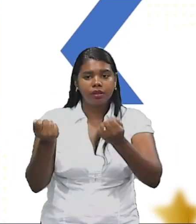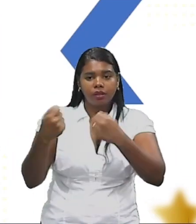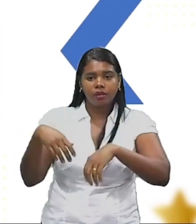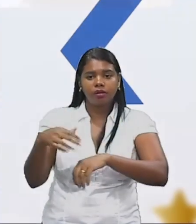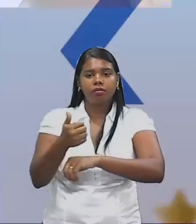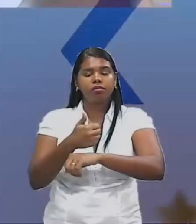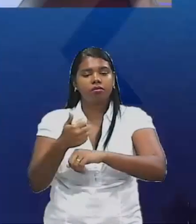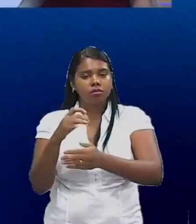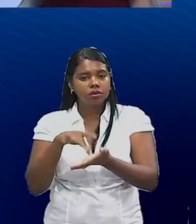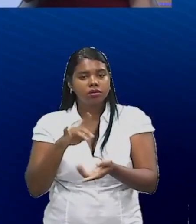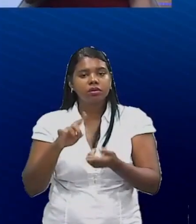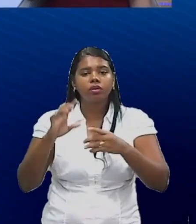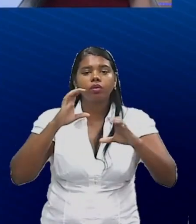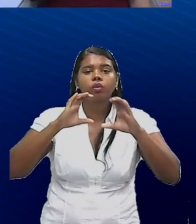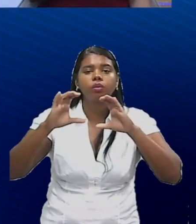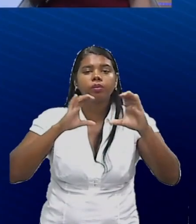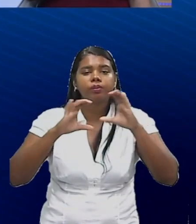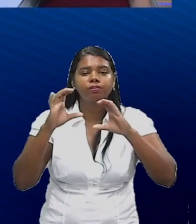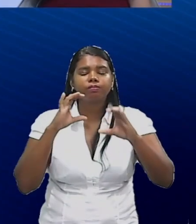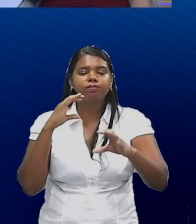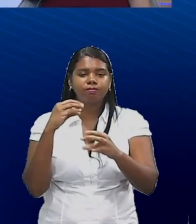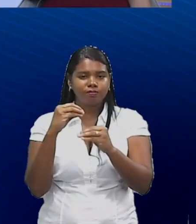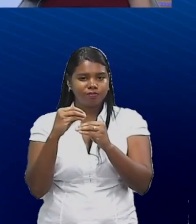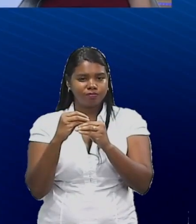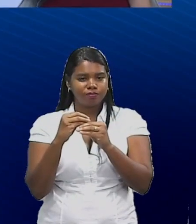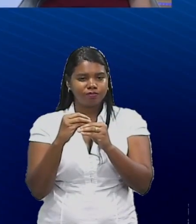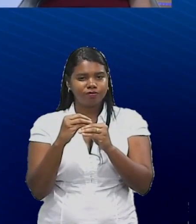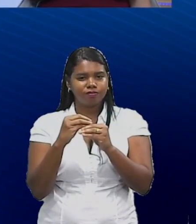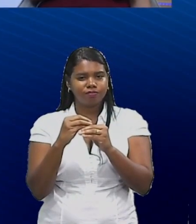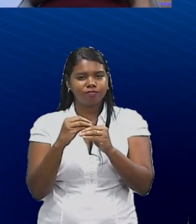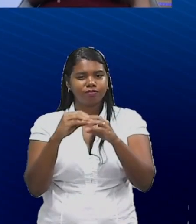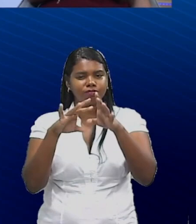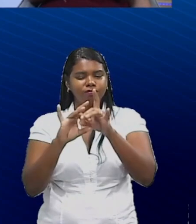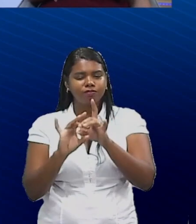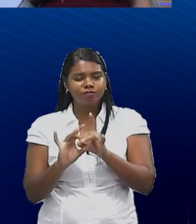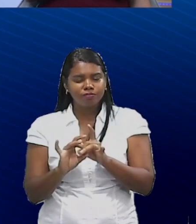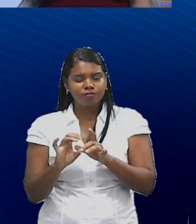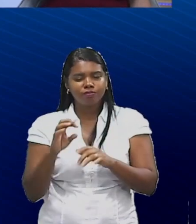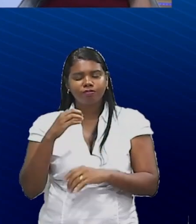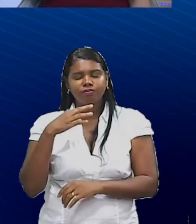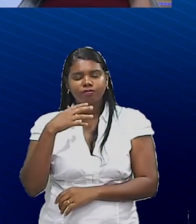capacitação, comunicação, implementação de forma o quê? Eficiente e eficaz.